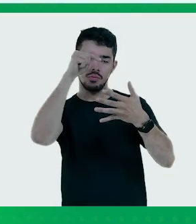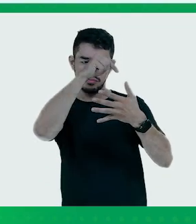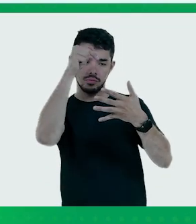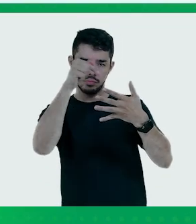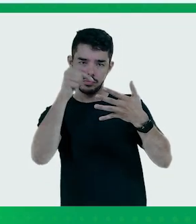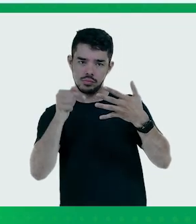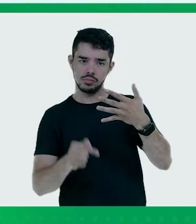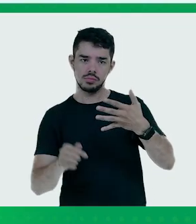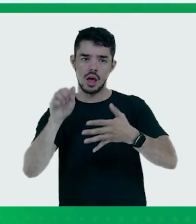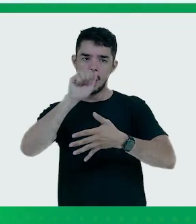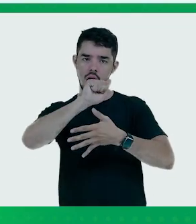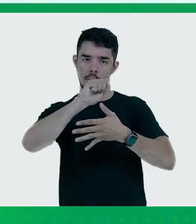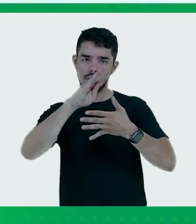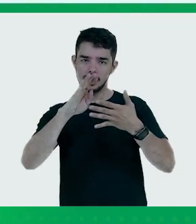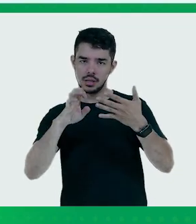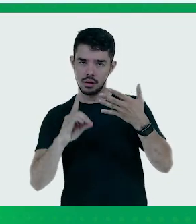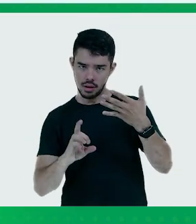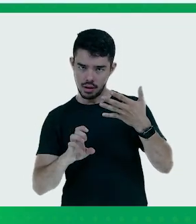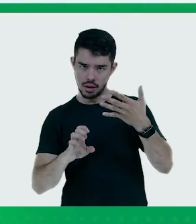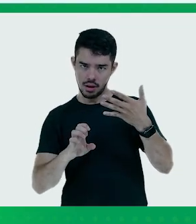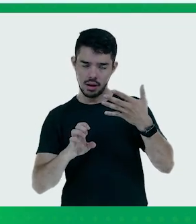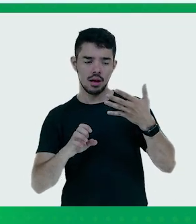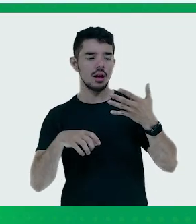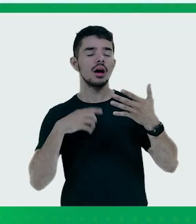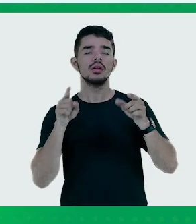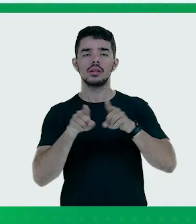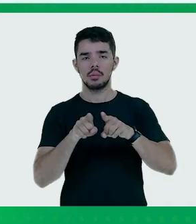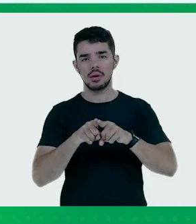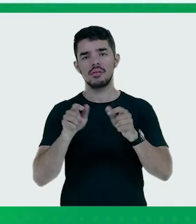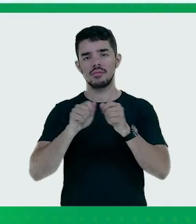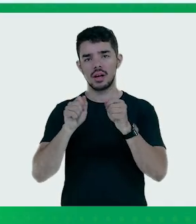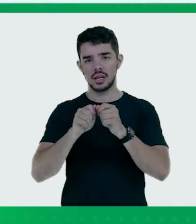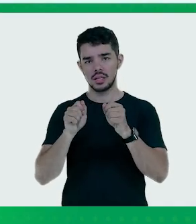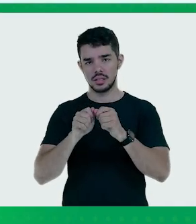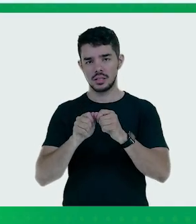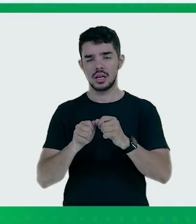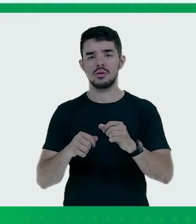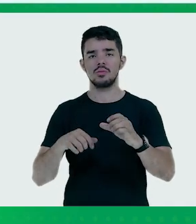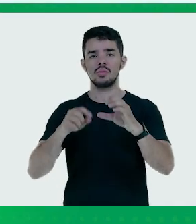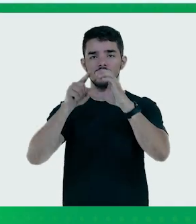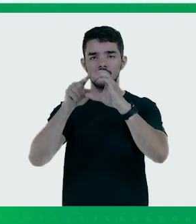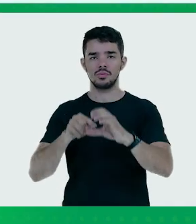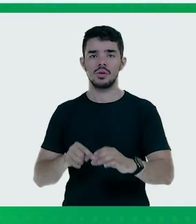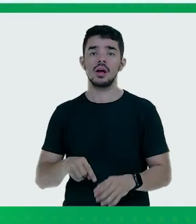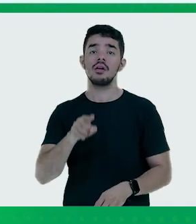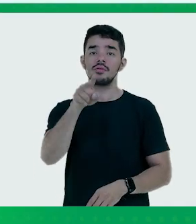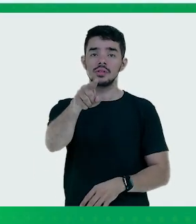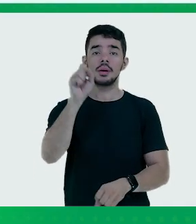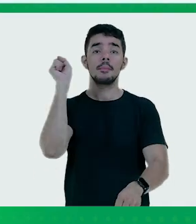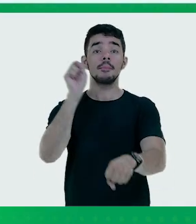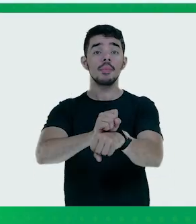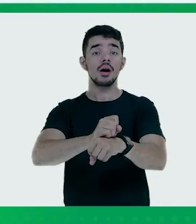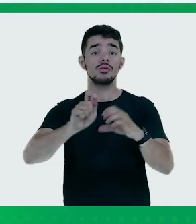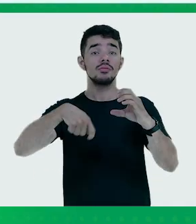itens e já pontuando o gabarito. Dá uma pausa aí no vídeo,